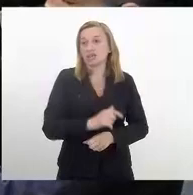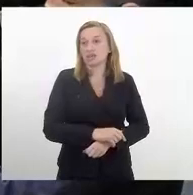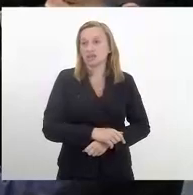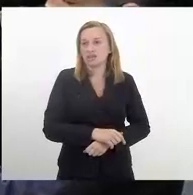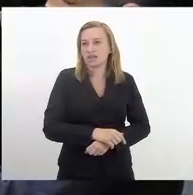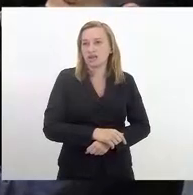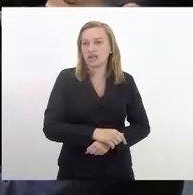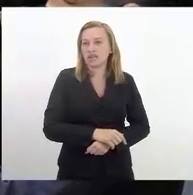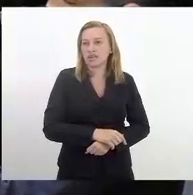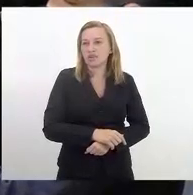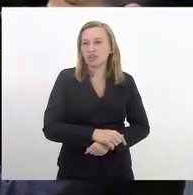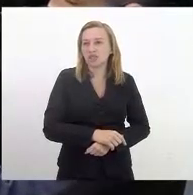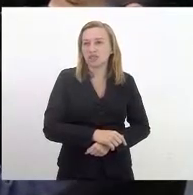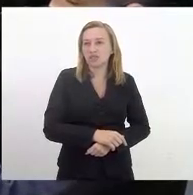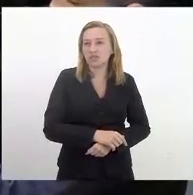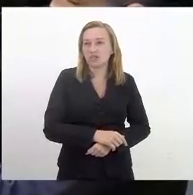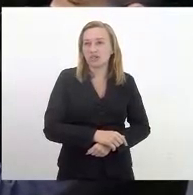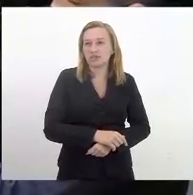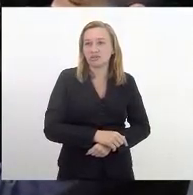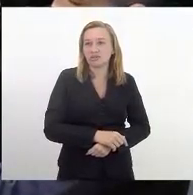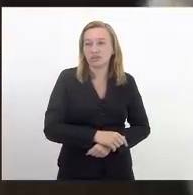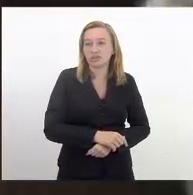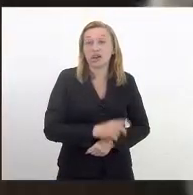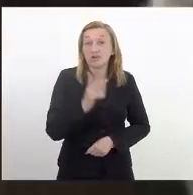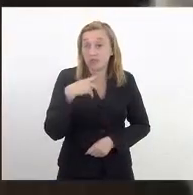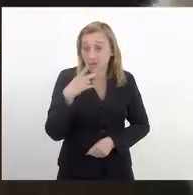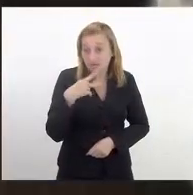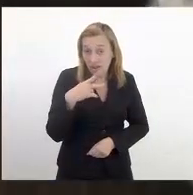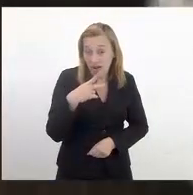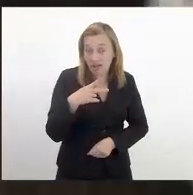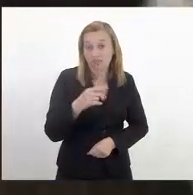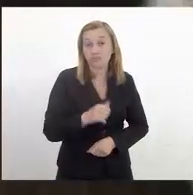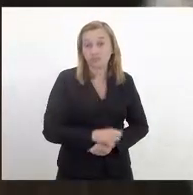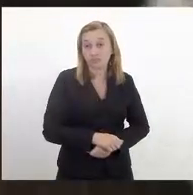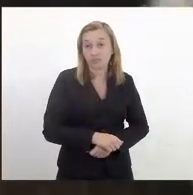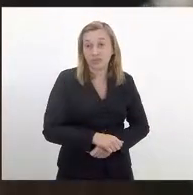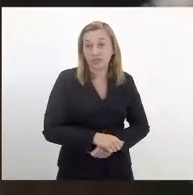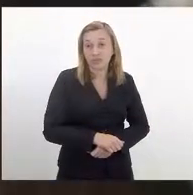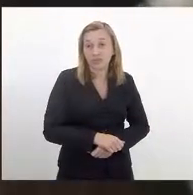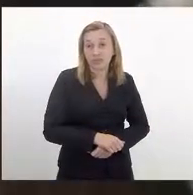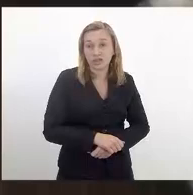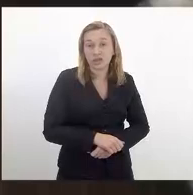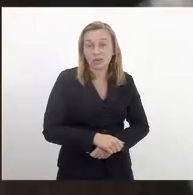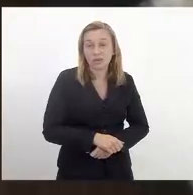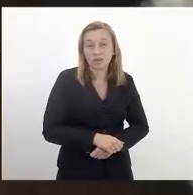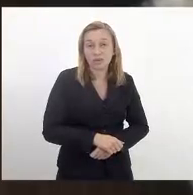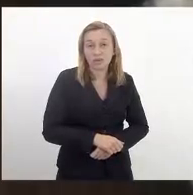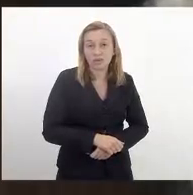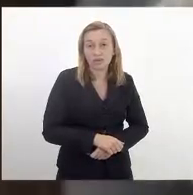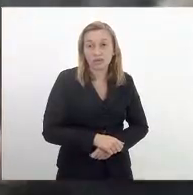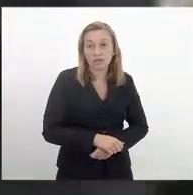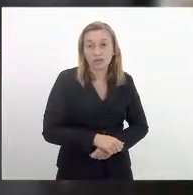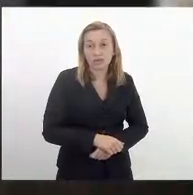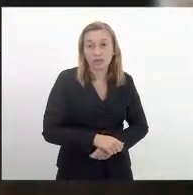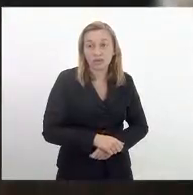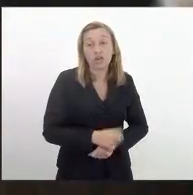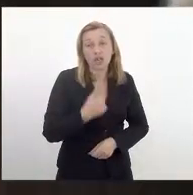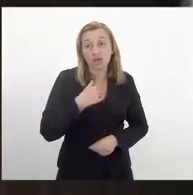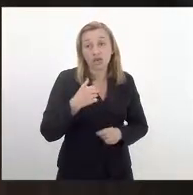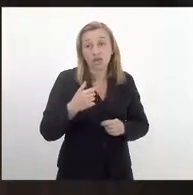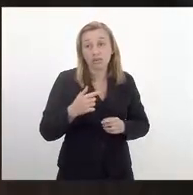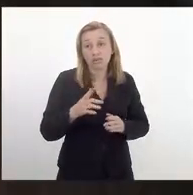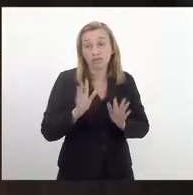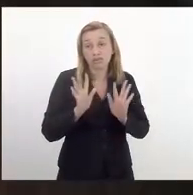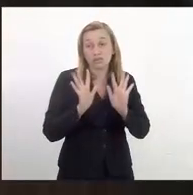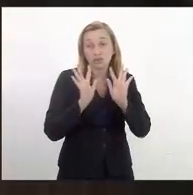notícia atentado onde apenas um descuido mas fala as palavras têm poder Oi e eu nasci de uma